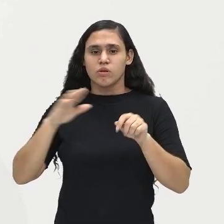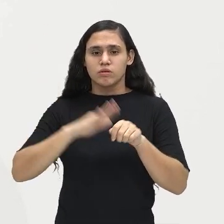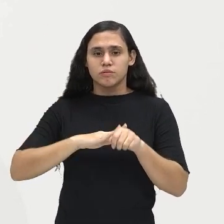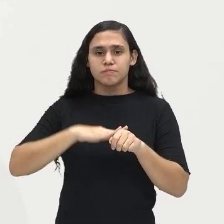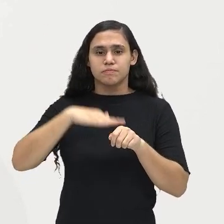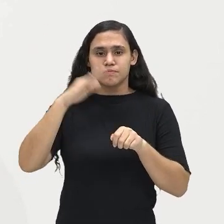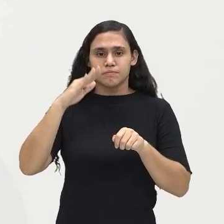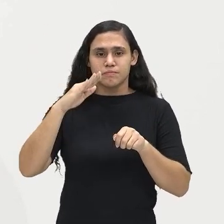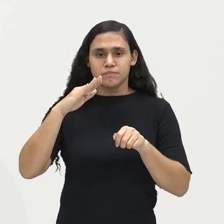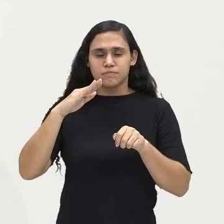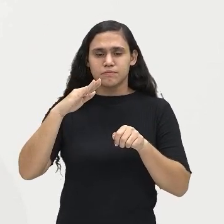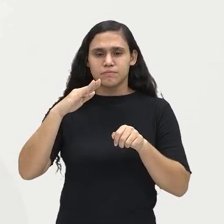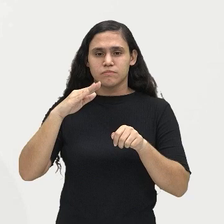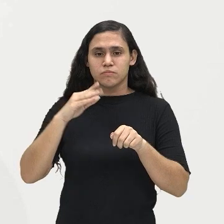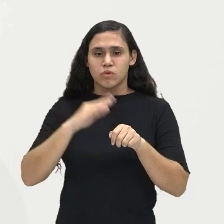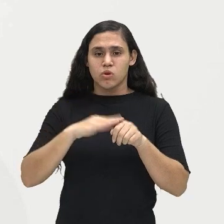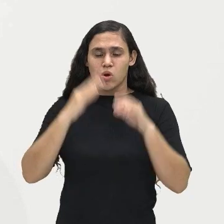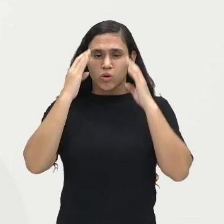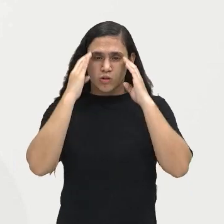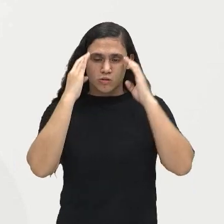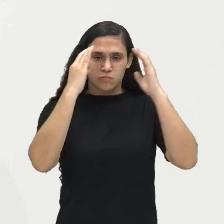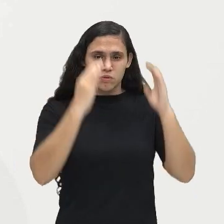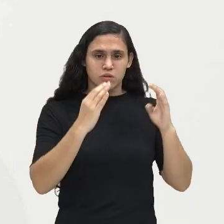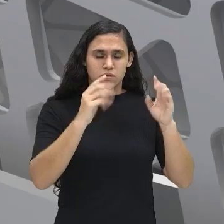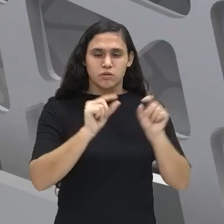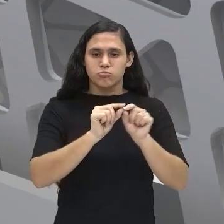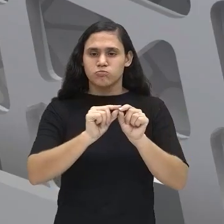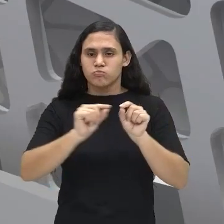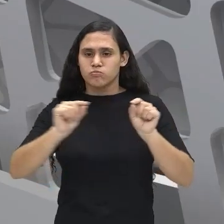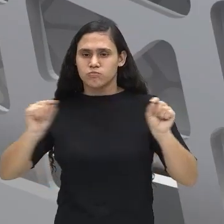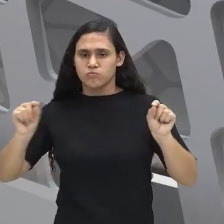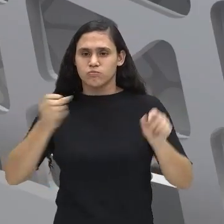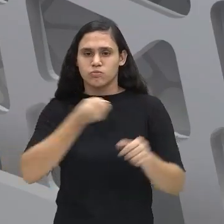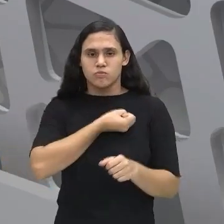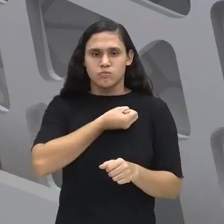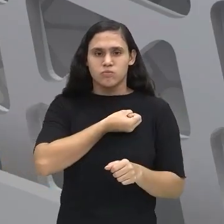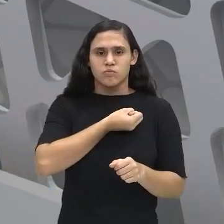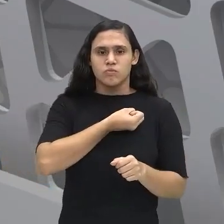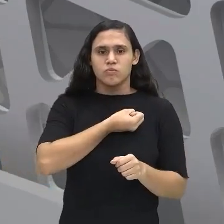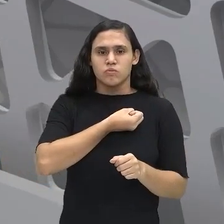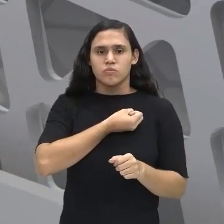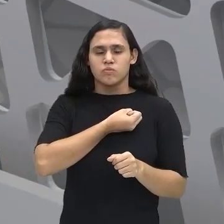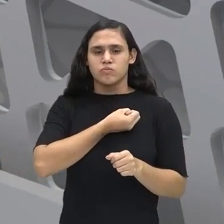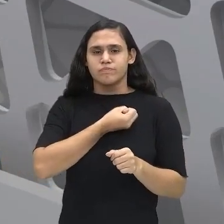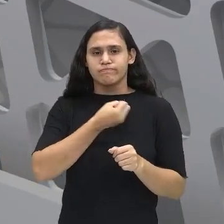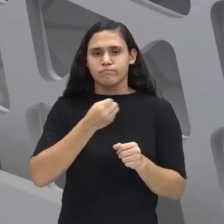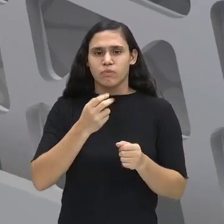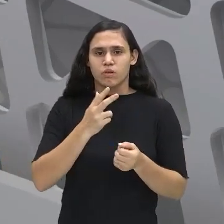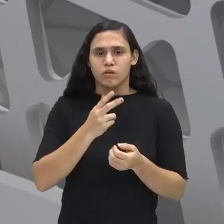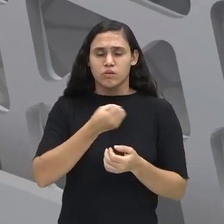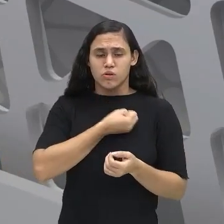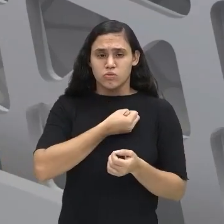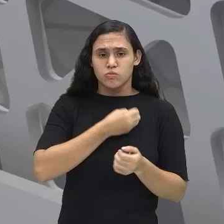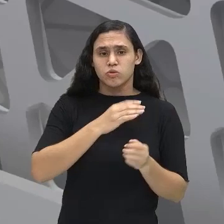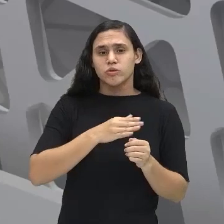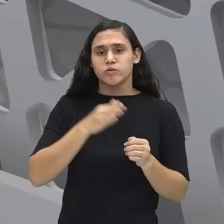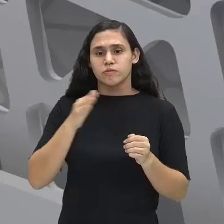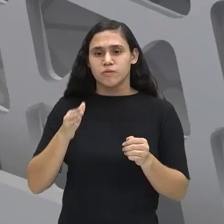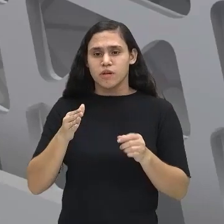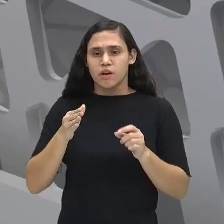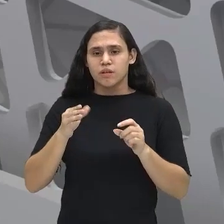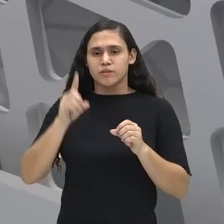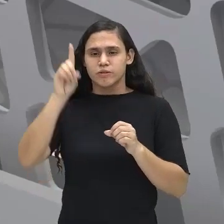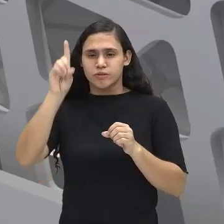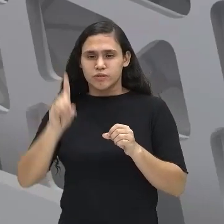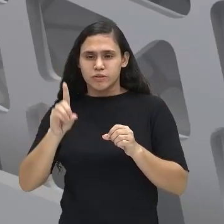direita, obedecendo lá a reta numérica, tu vai olhar na reta numérica, e aquele número que estiver à direita sempre